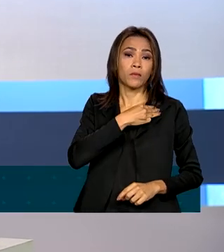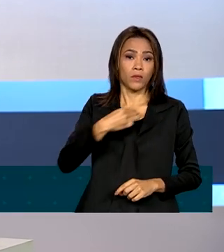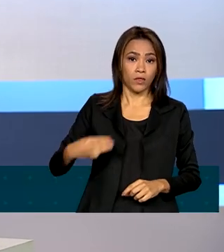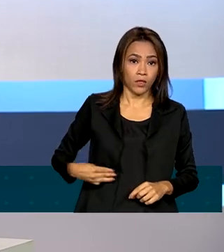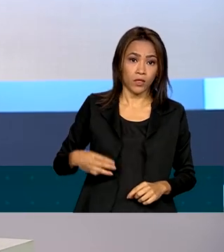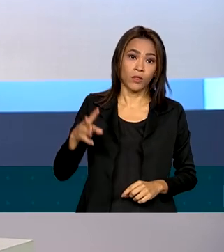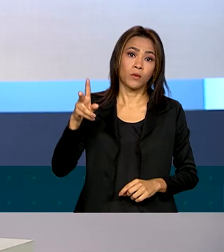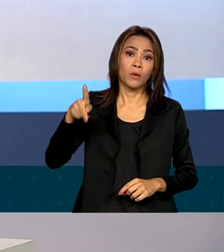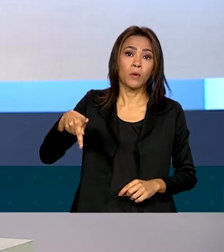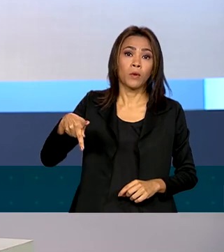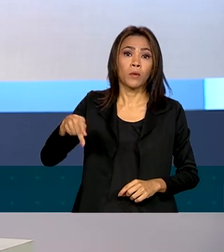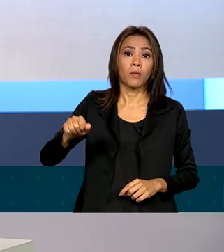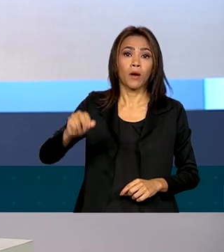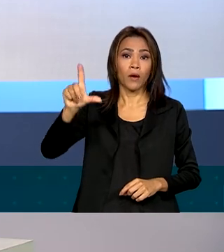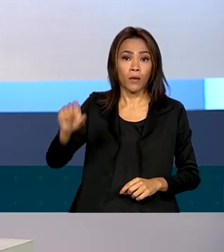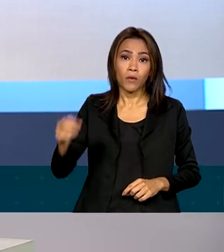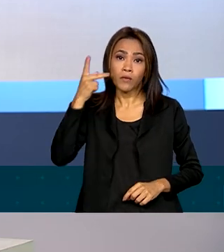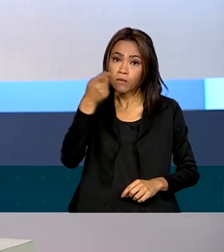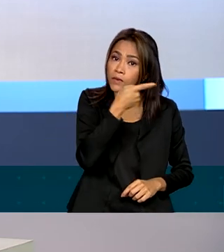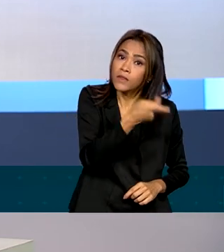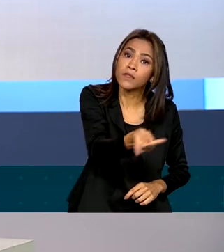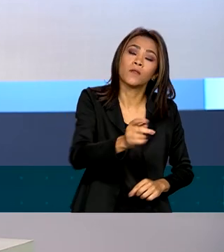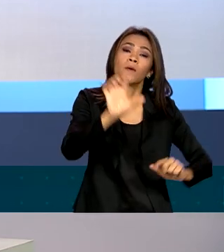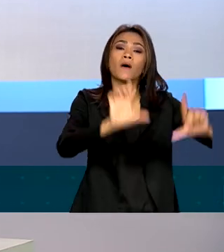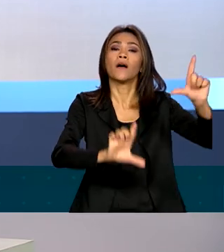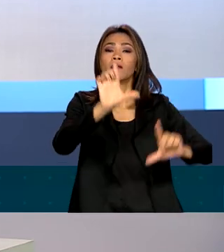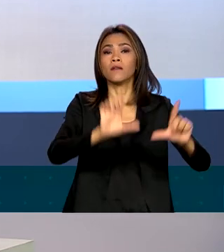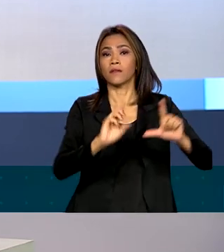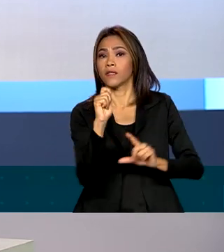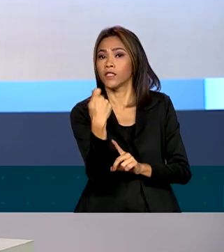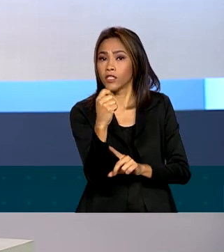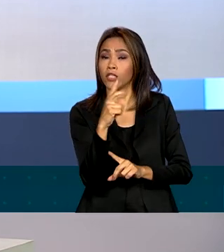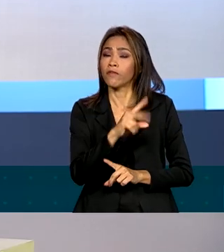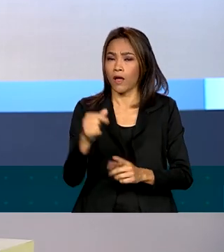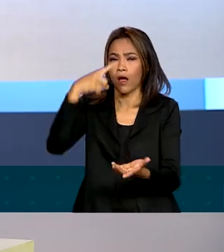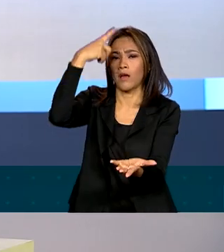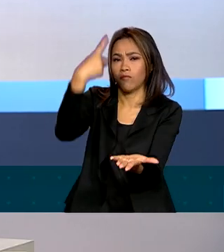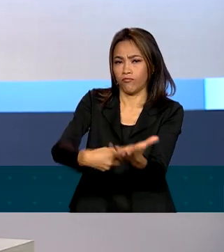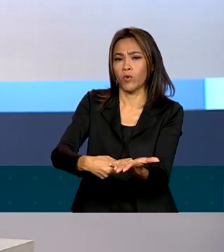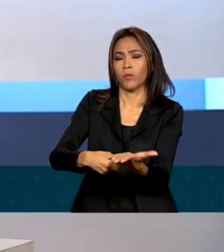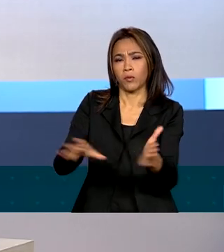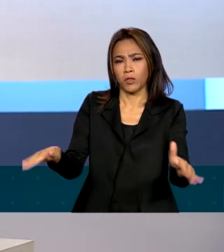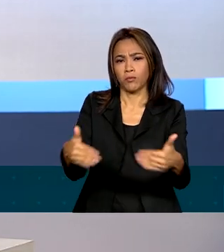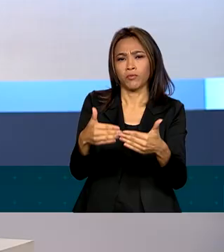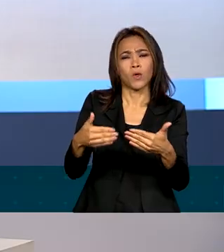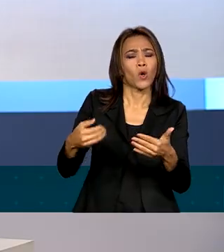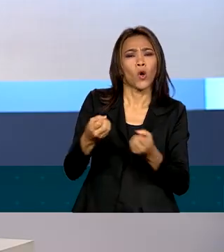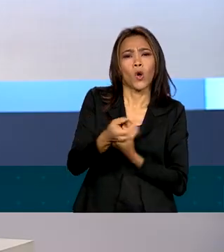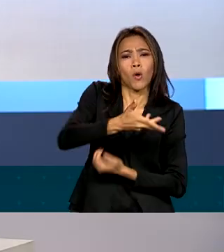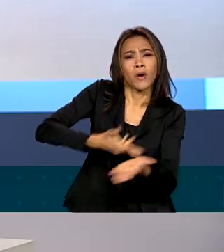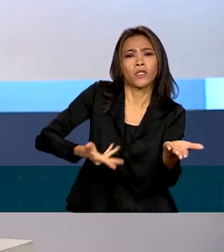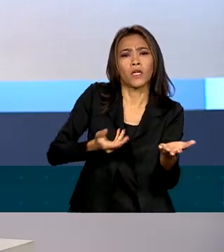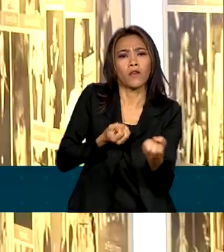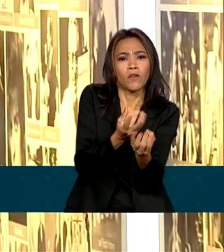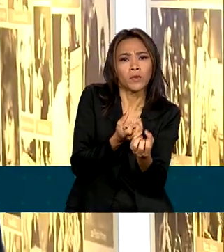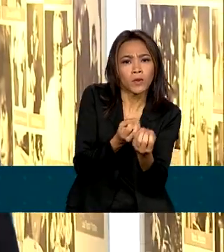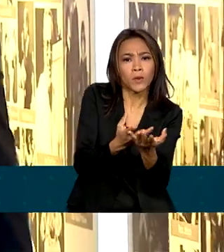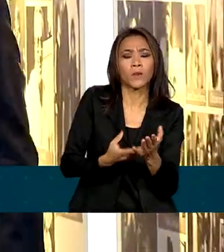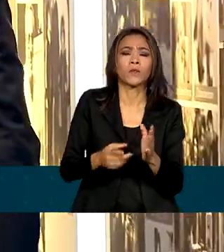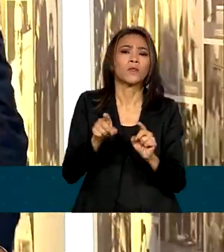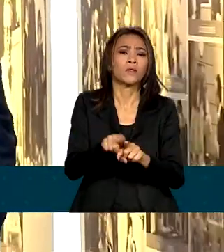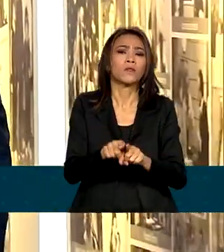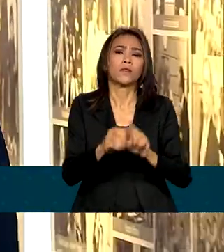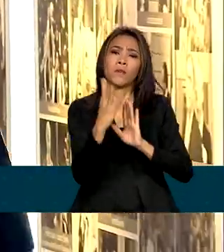TV Pública Argentina. O Brasil vai firmar convênio com o país vizinho para compartilhar informações e conteúdos.